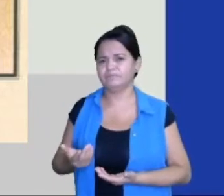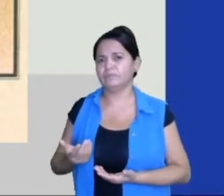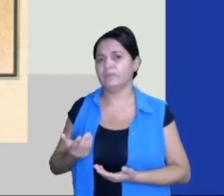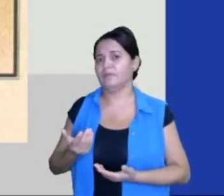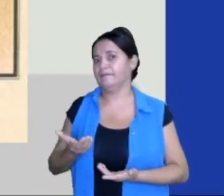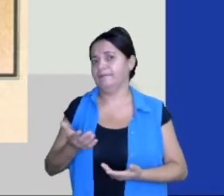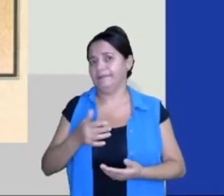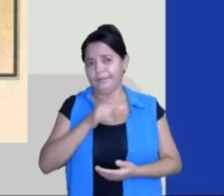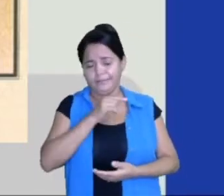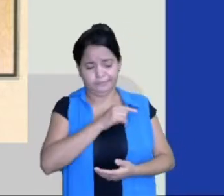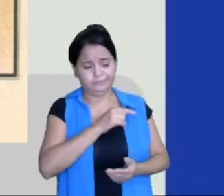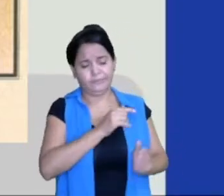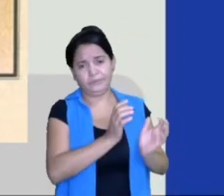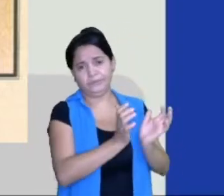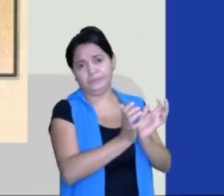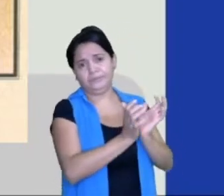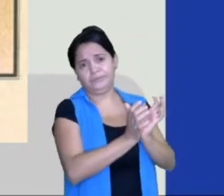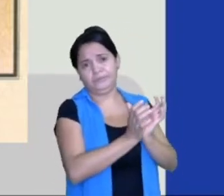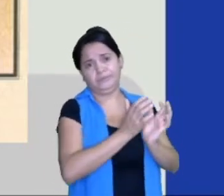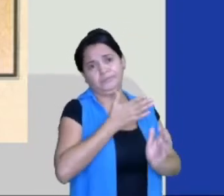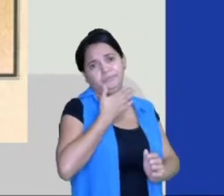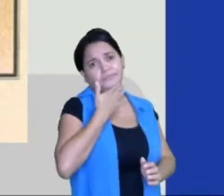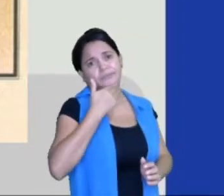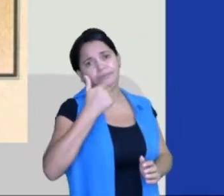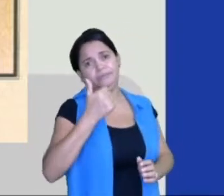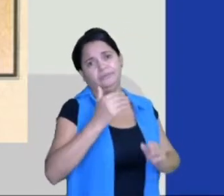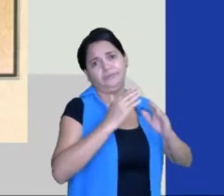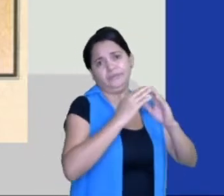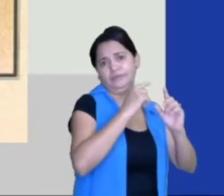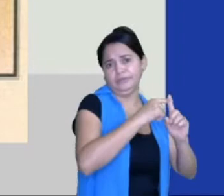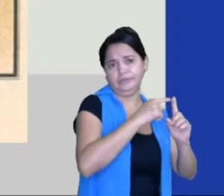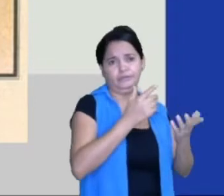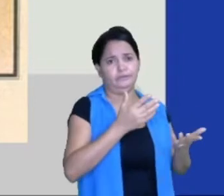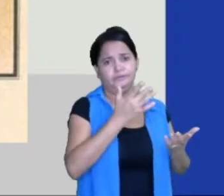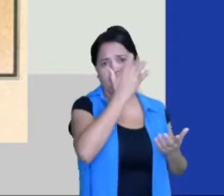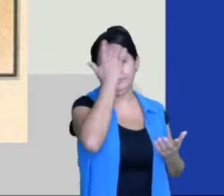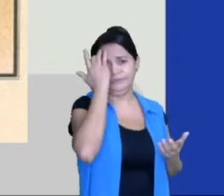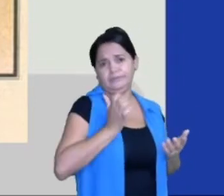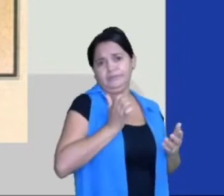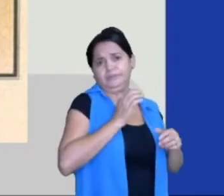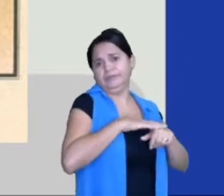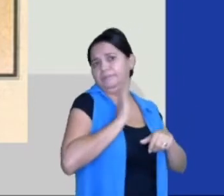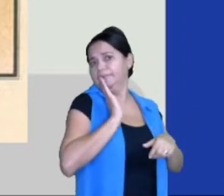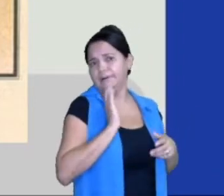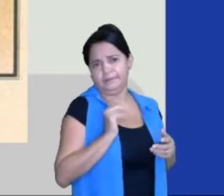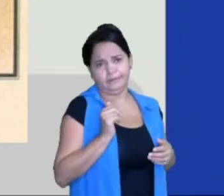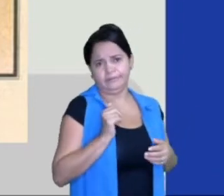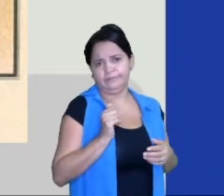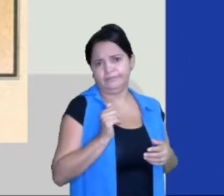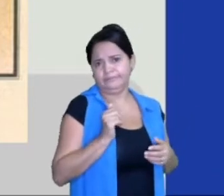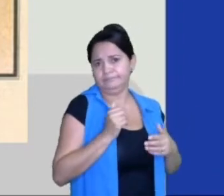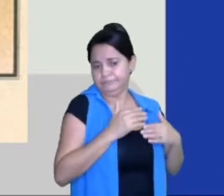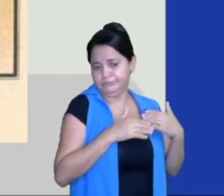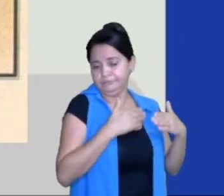os nobres, né, seria o pessoal da igreja, tá certo? Pessoal